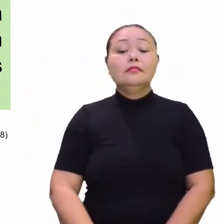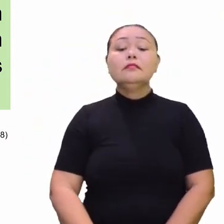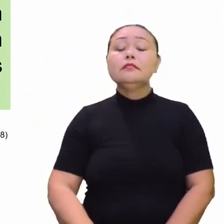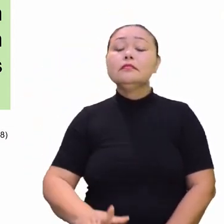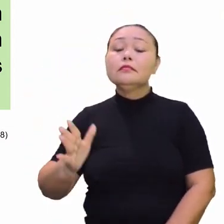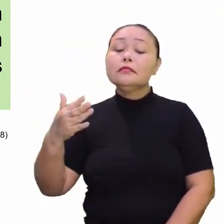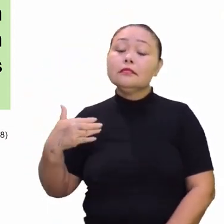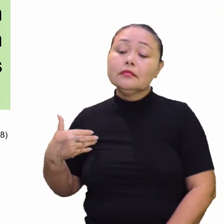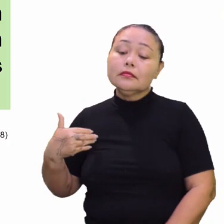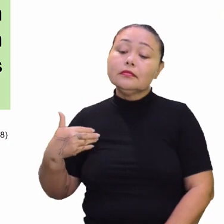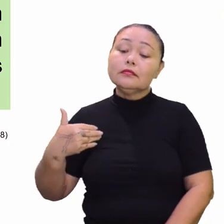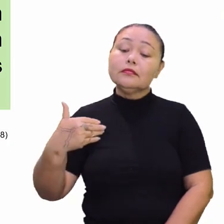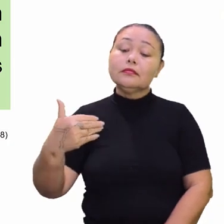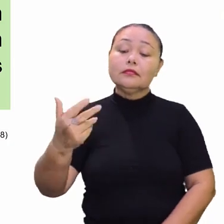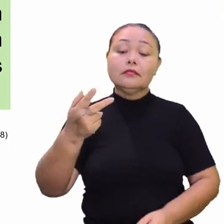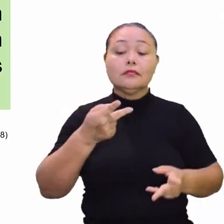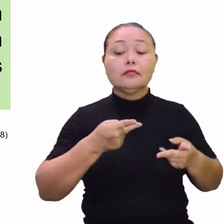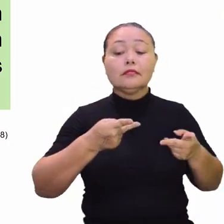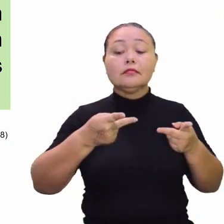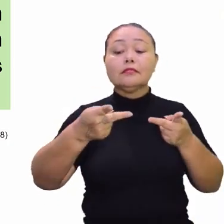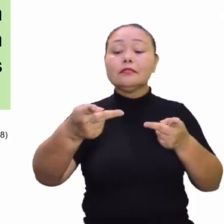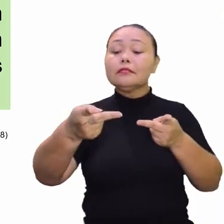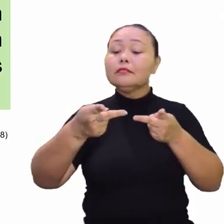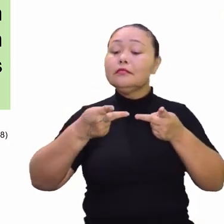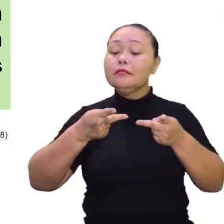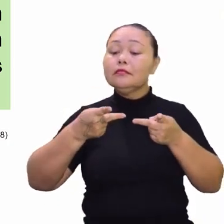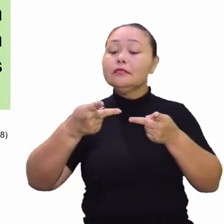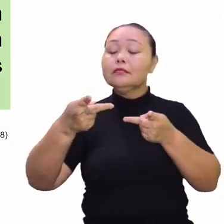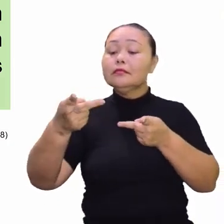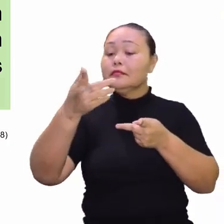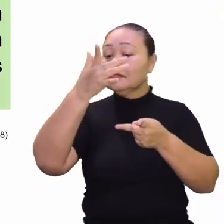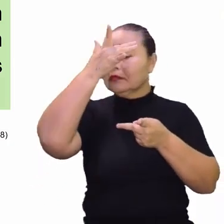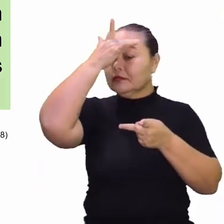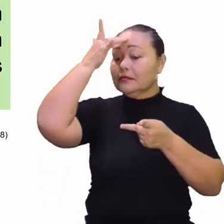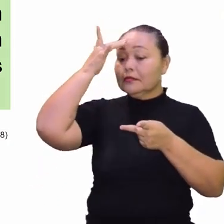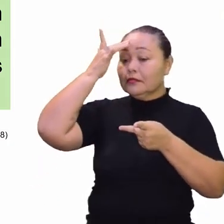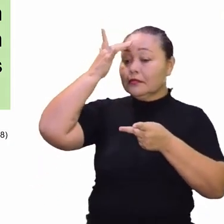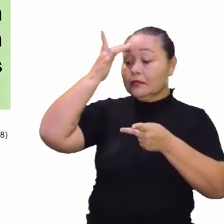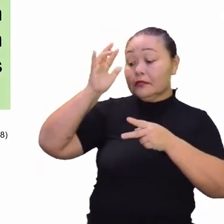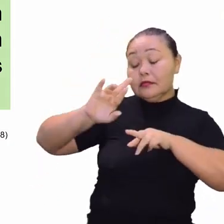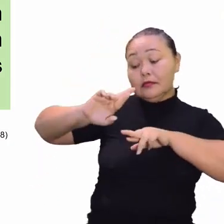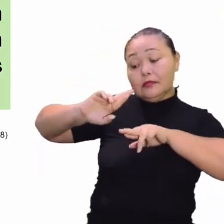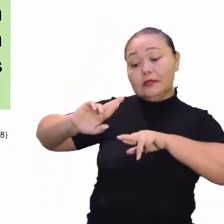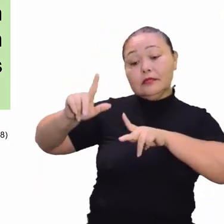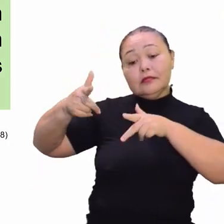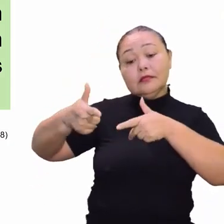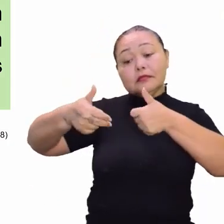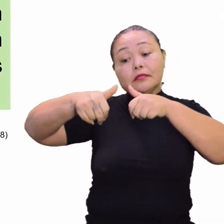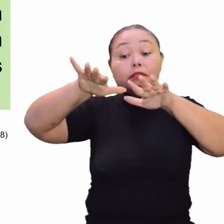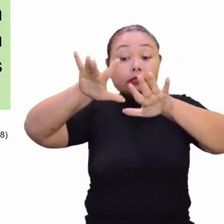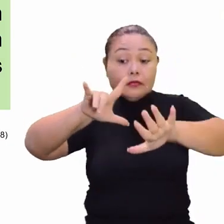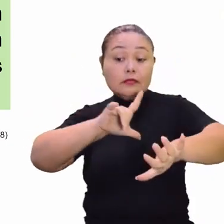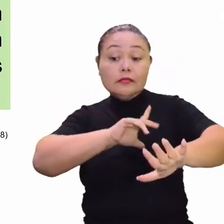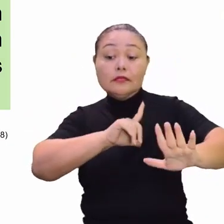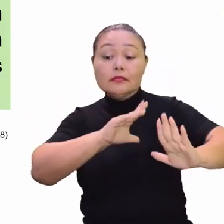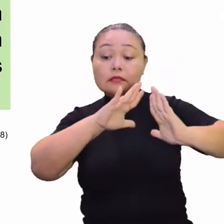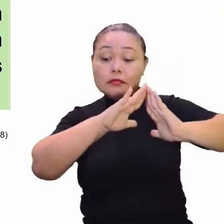Ela começou a ser visitada por pessoas diferentes daquelas que estavam